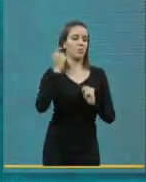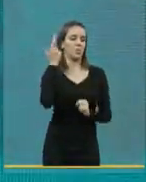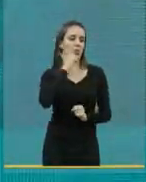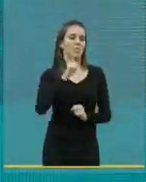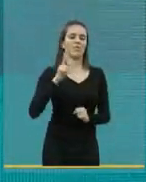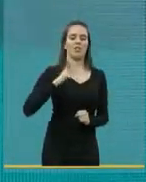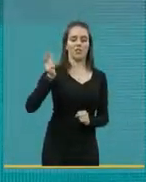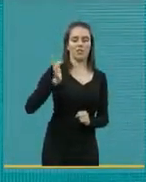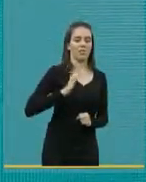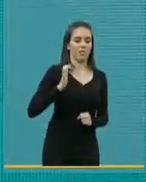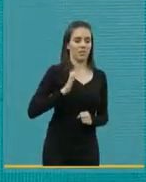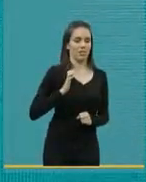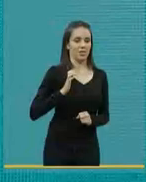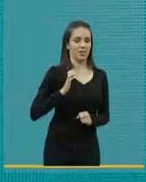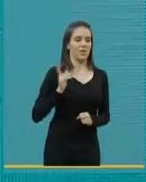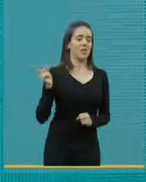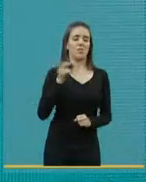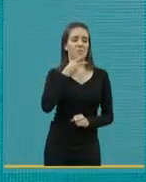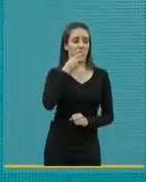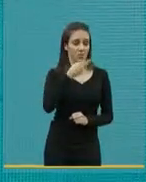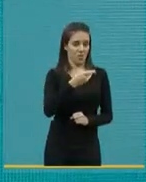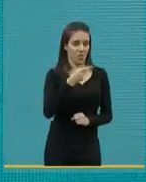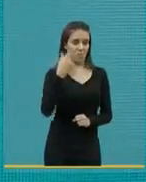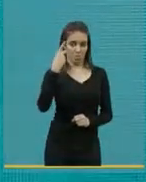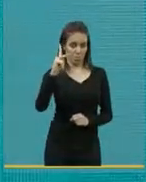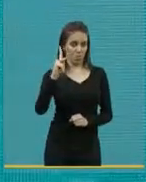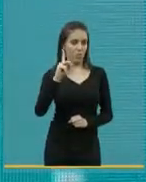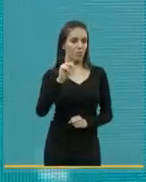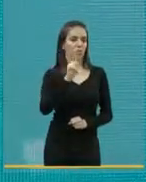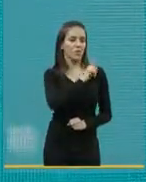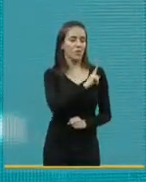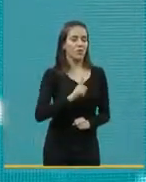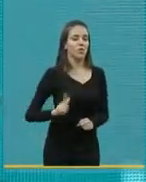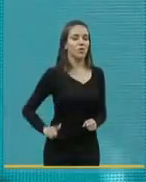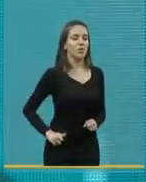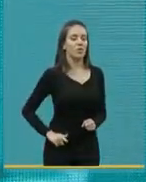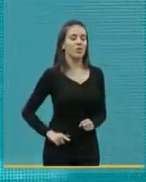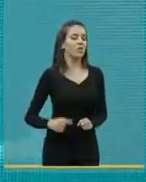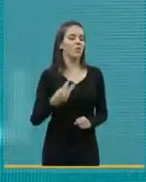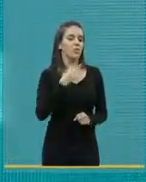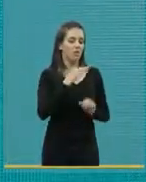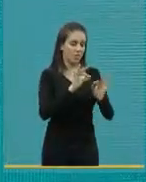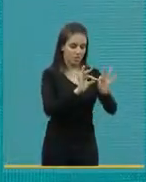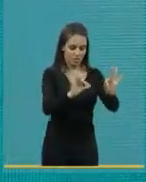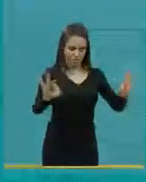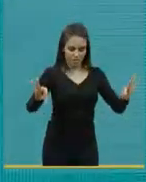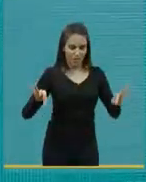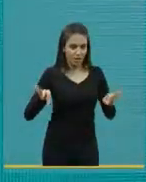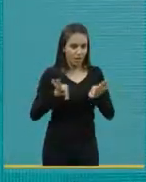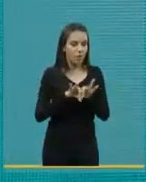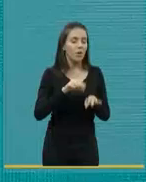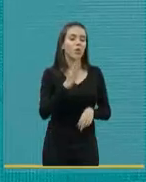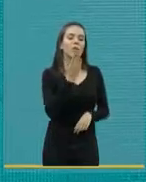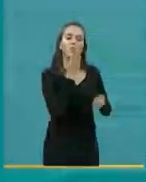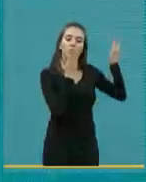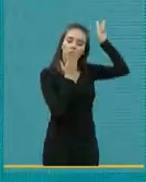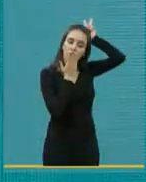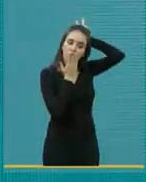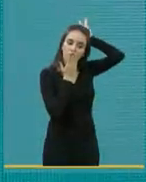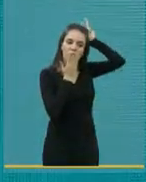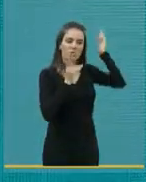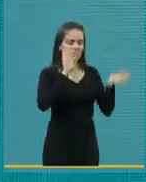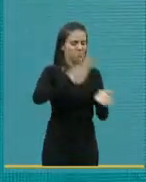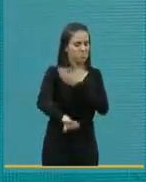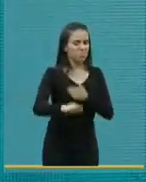têm ele chega a dizer que no governo dele não será demarcado um centímetro de terra indígena desconsidera as